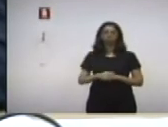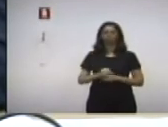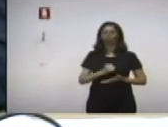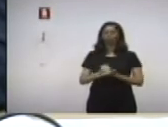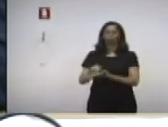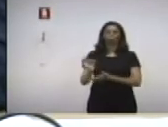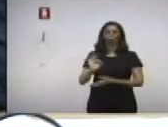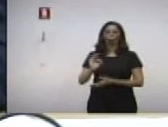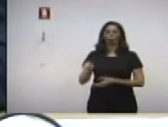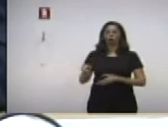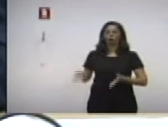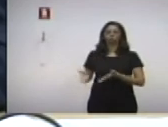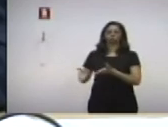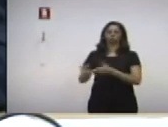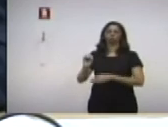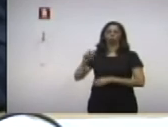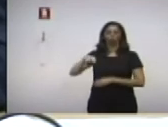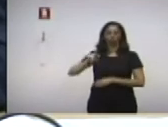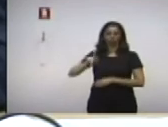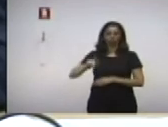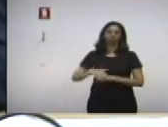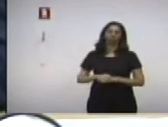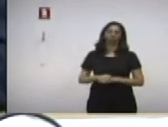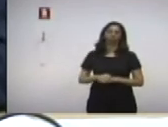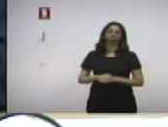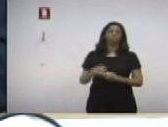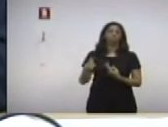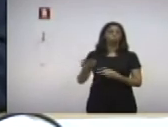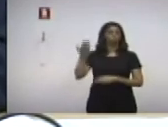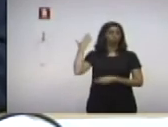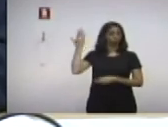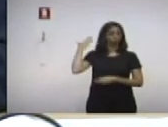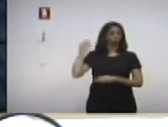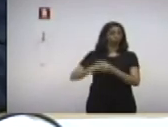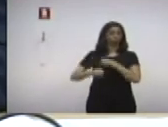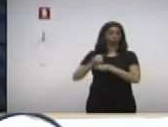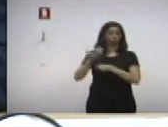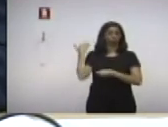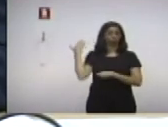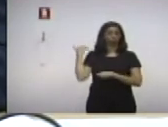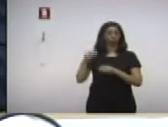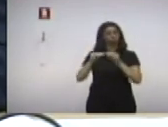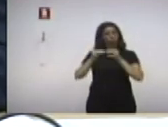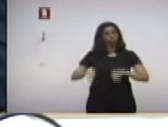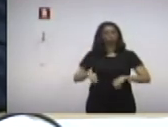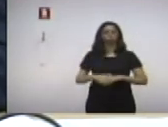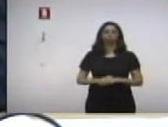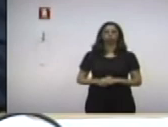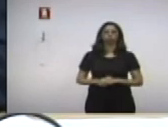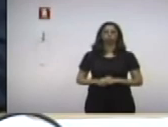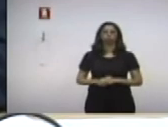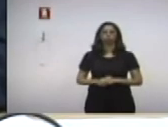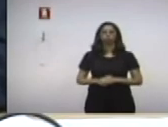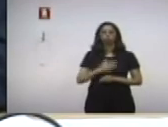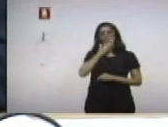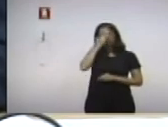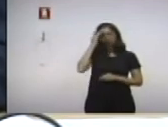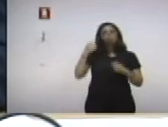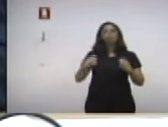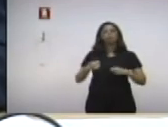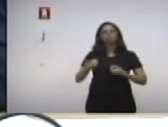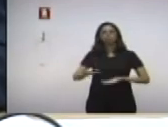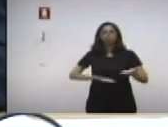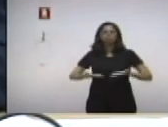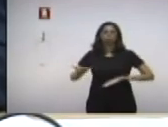deixar dessa forma vai ocorrer do jeito que já ocorreu esse ano causando prejuízo aos assistidos